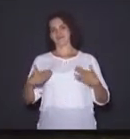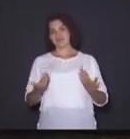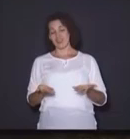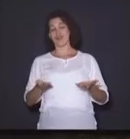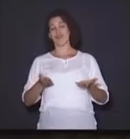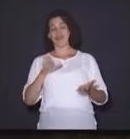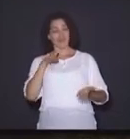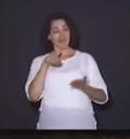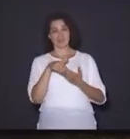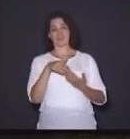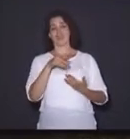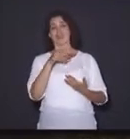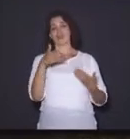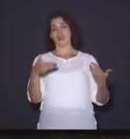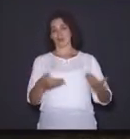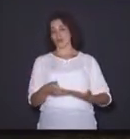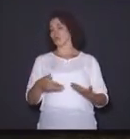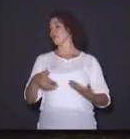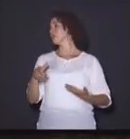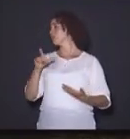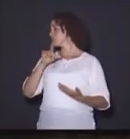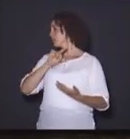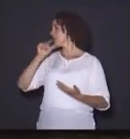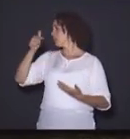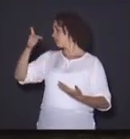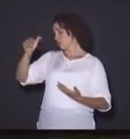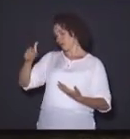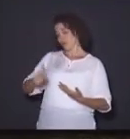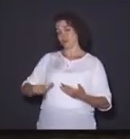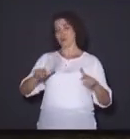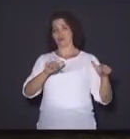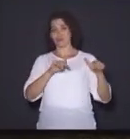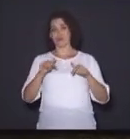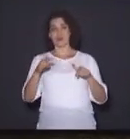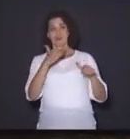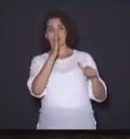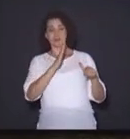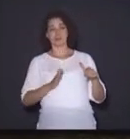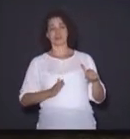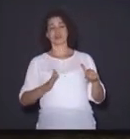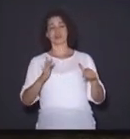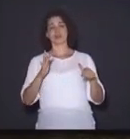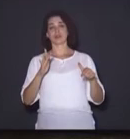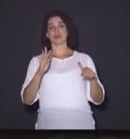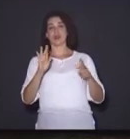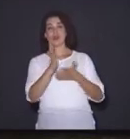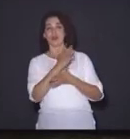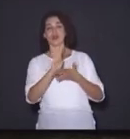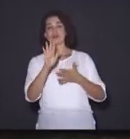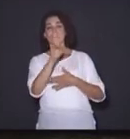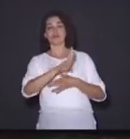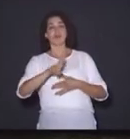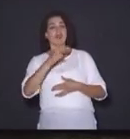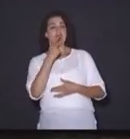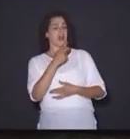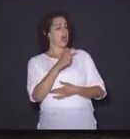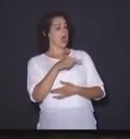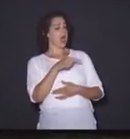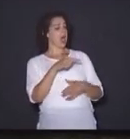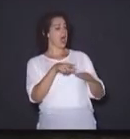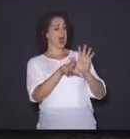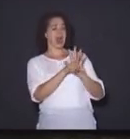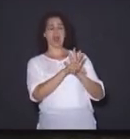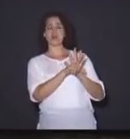você vai encontrar jackson em outros lugares do brasil é gestor gestoras públicas universidades que falam não tem nada